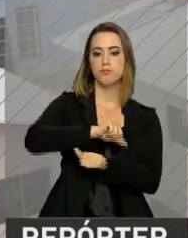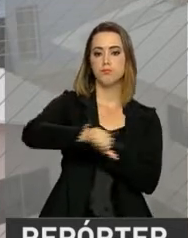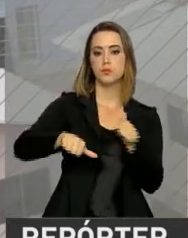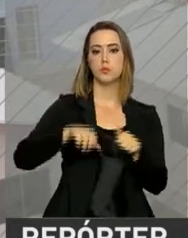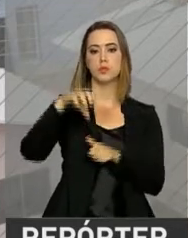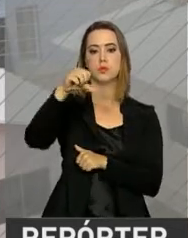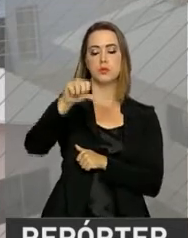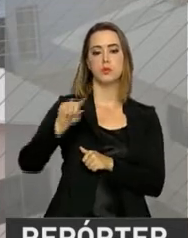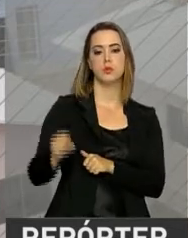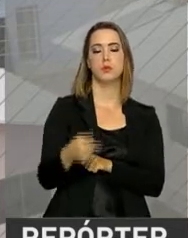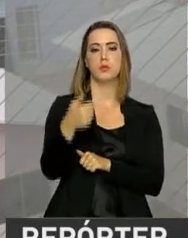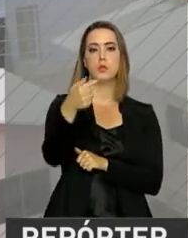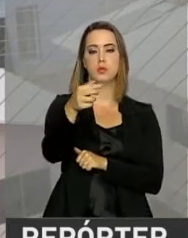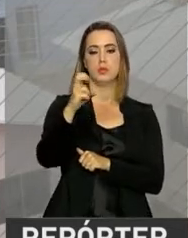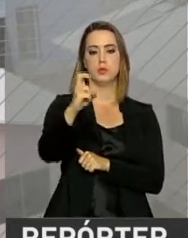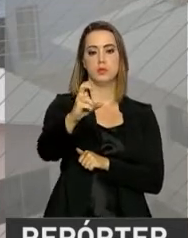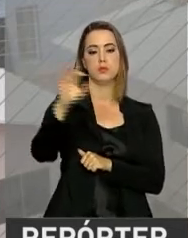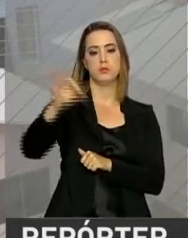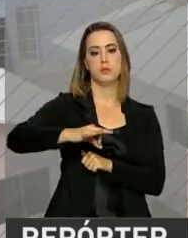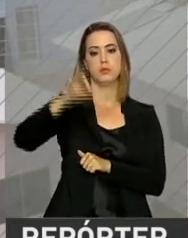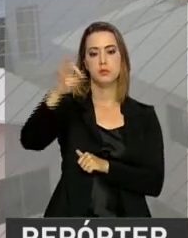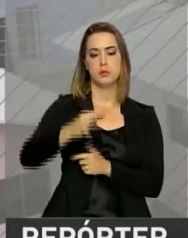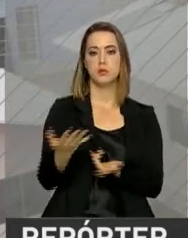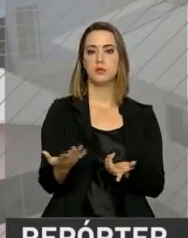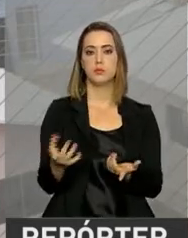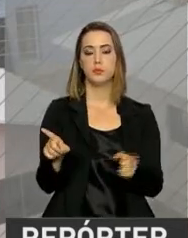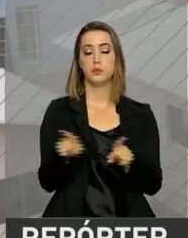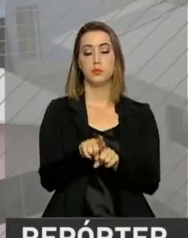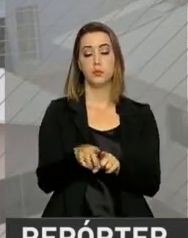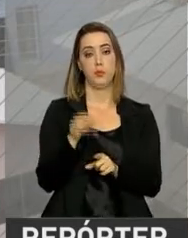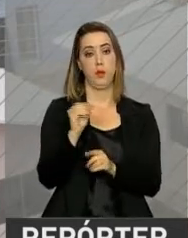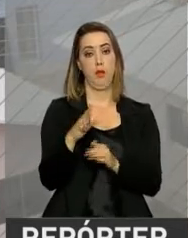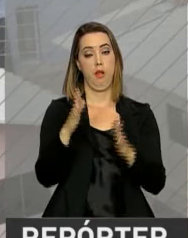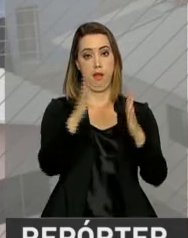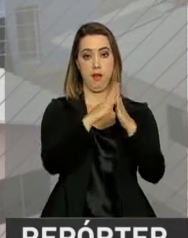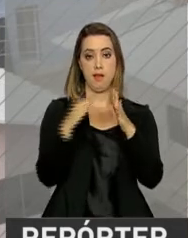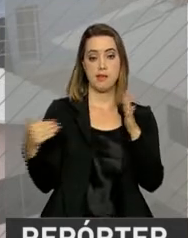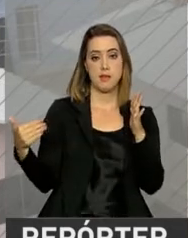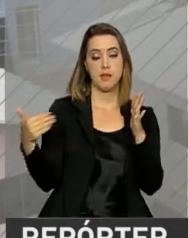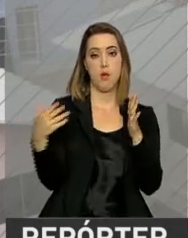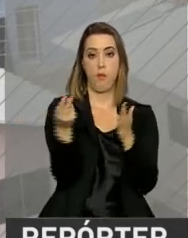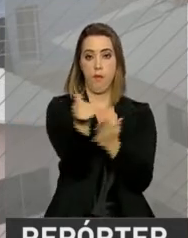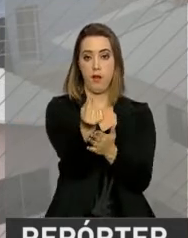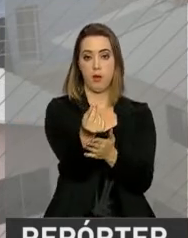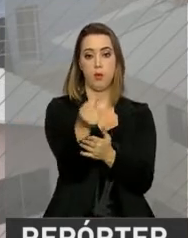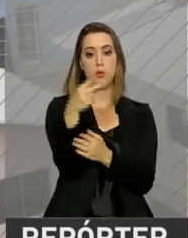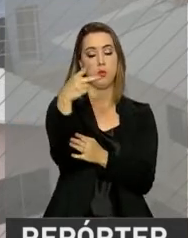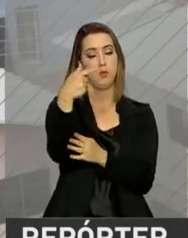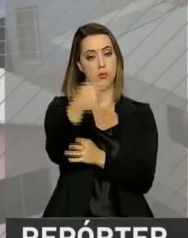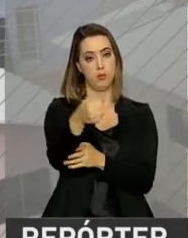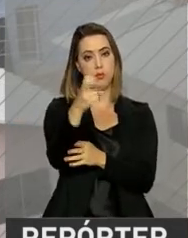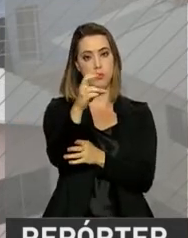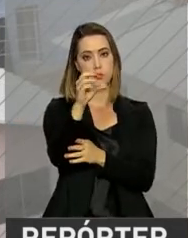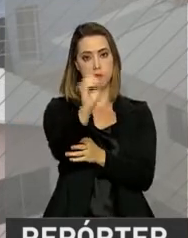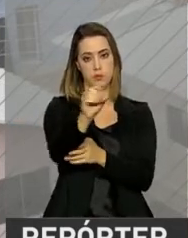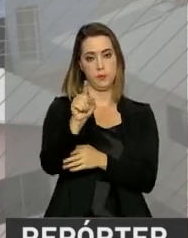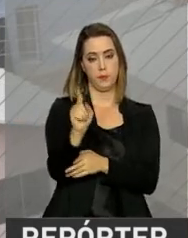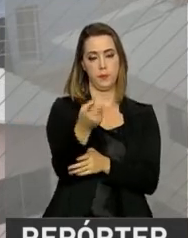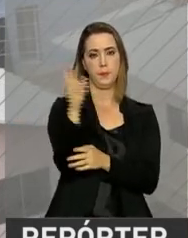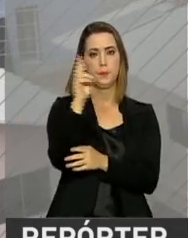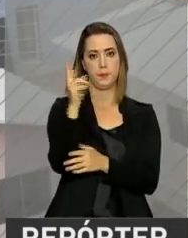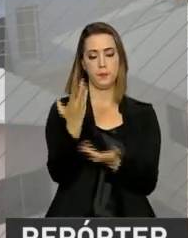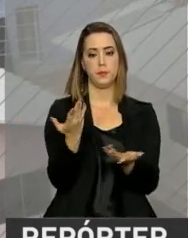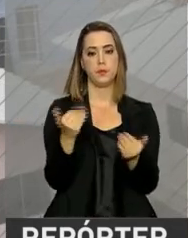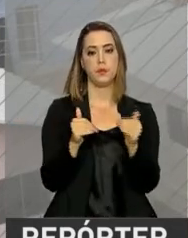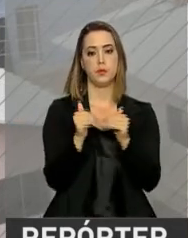9,75% para imóveis que custam até R$ 750 mil. Nos imóveis com valor superior, as